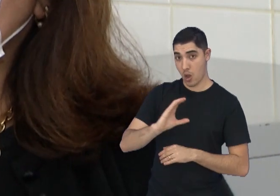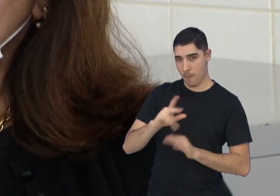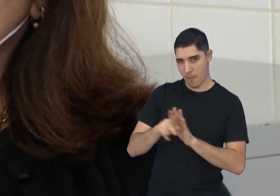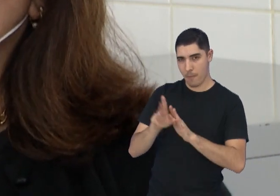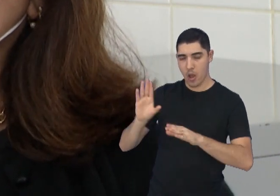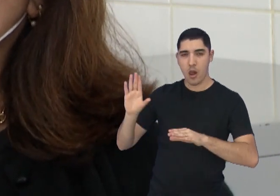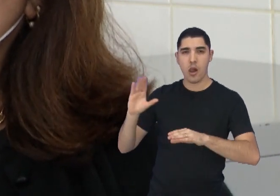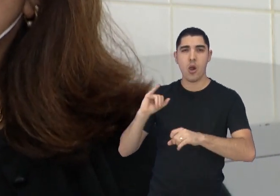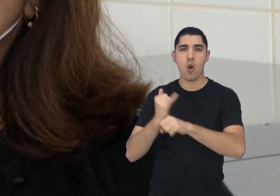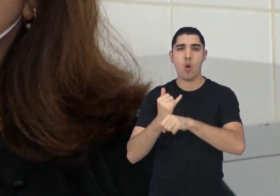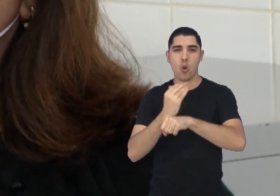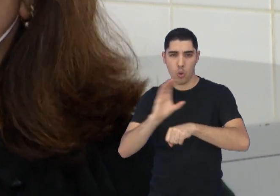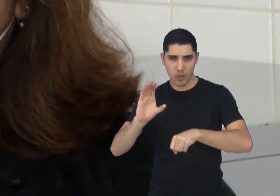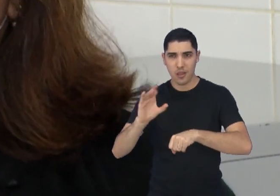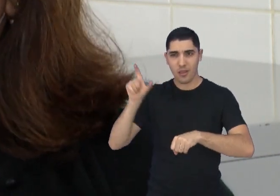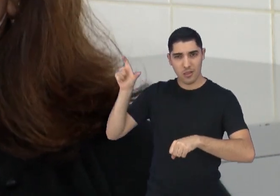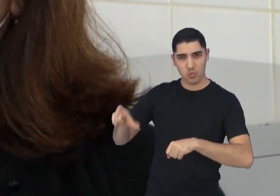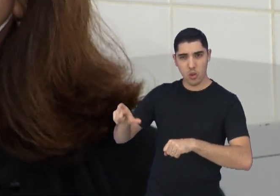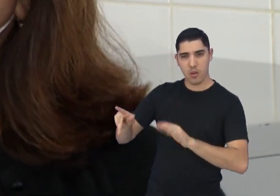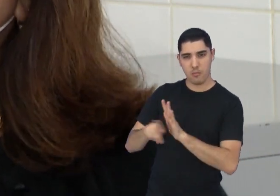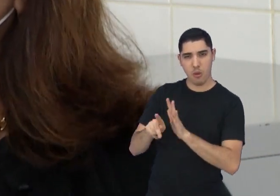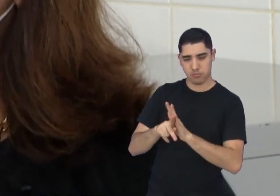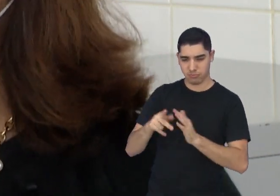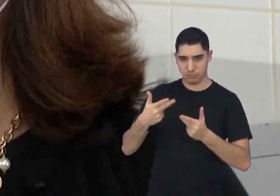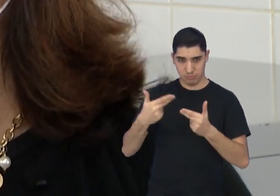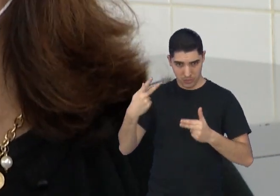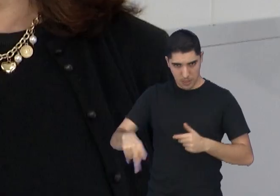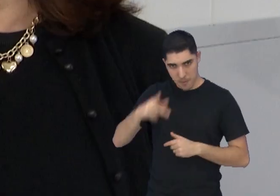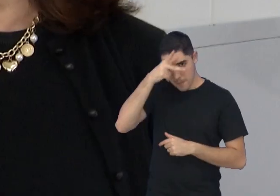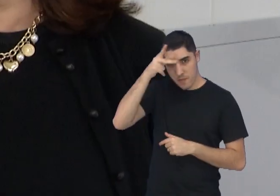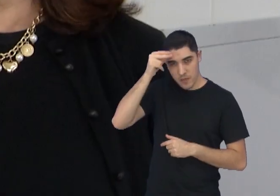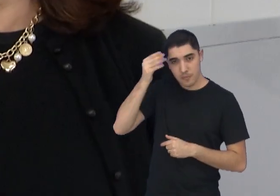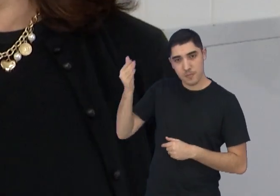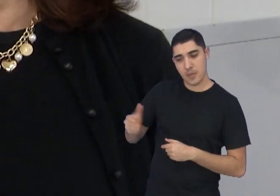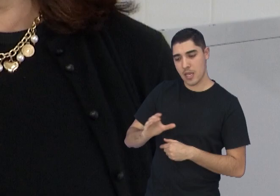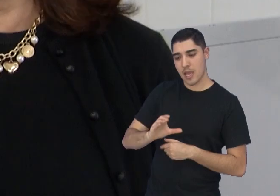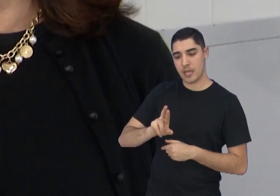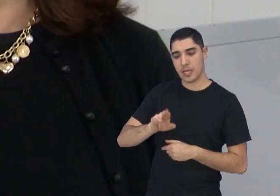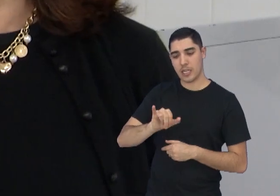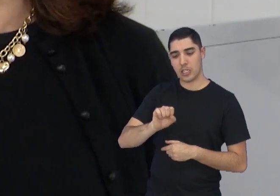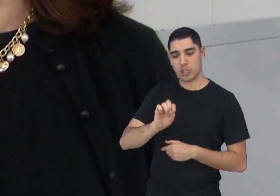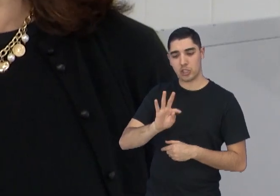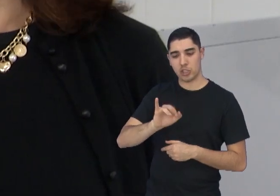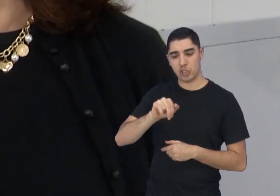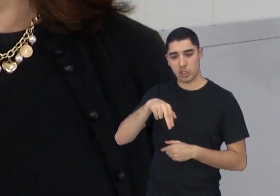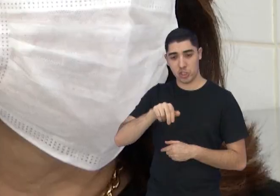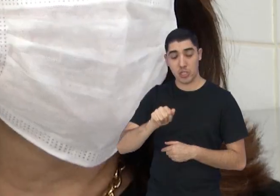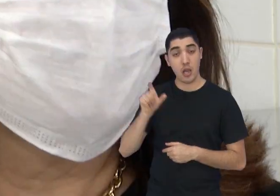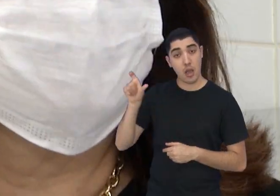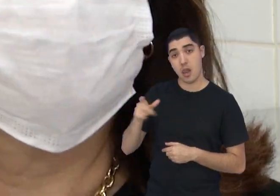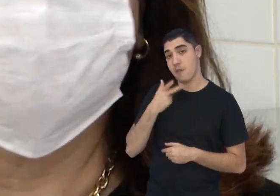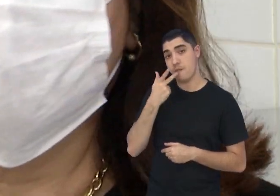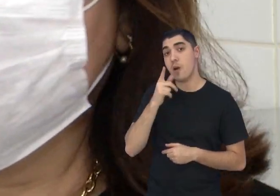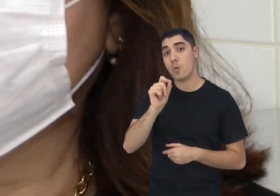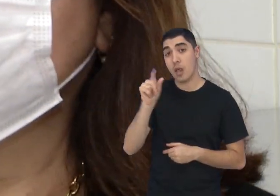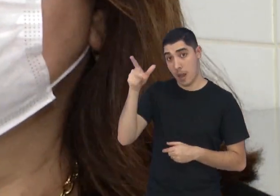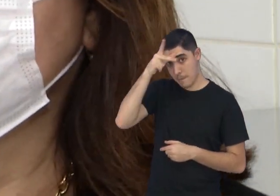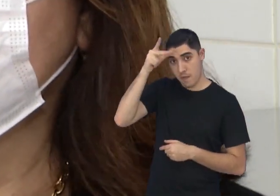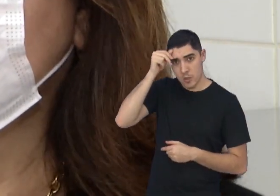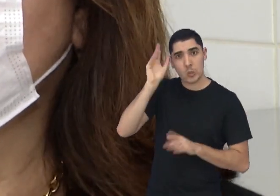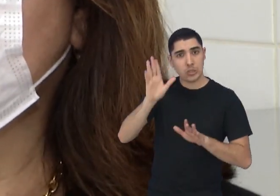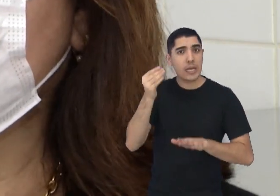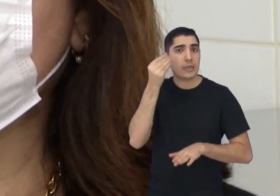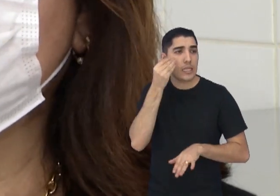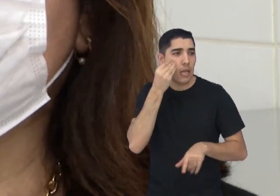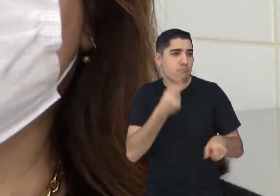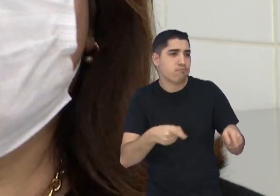de Imunização e Vigilância Epidemiológica da Prefeitura, Cristina Alvarenga, afirma que o Poder Executivo tem feito